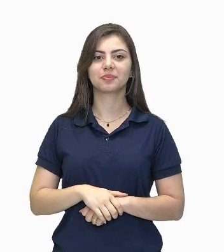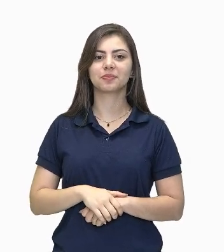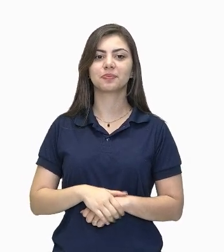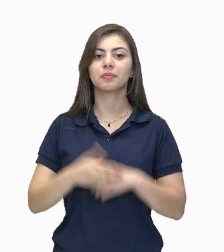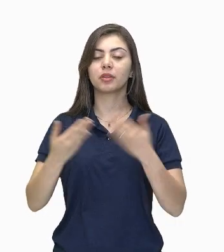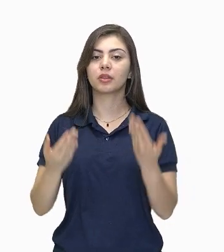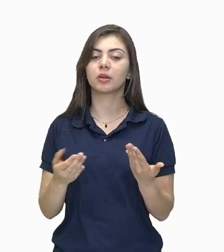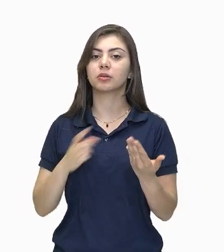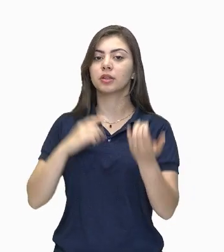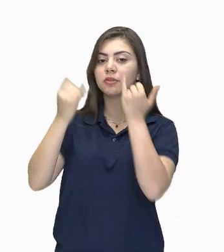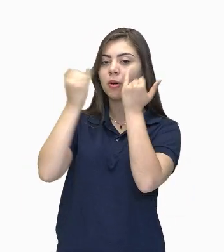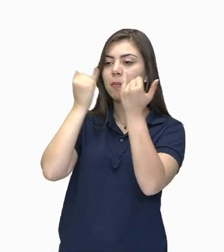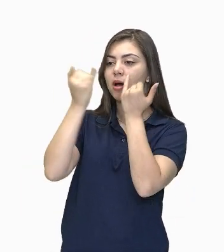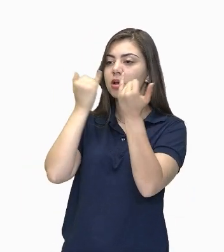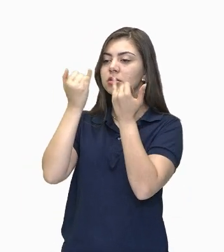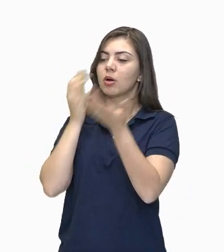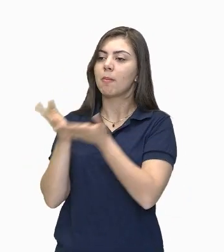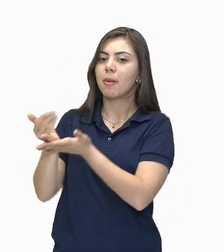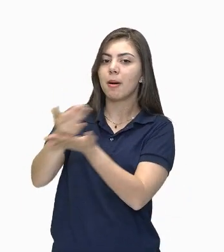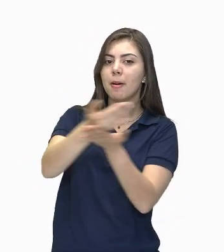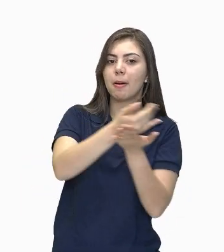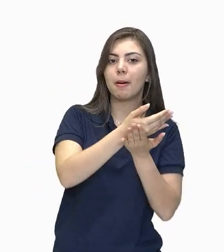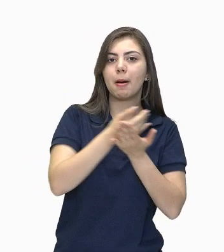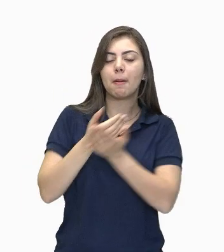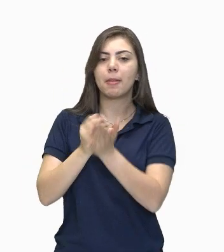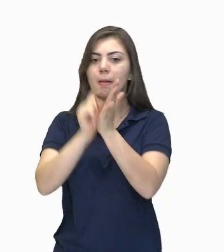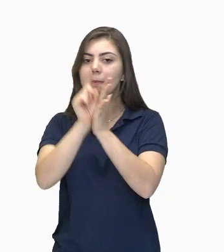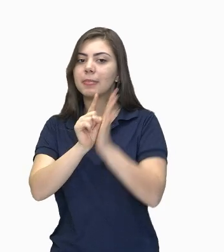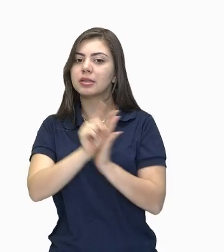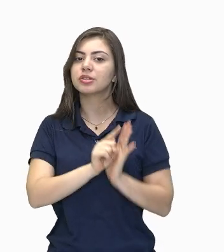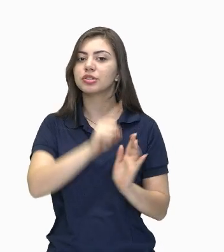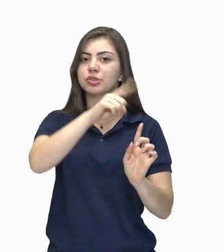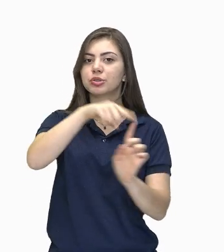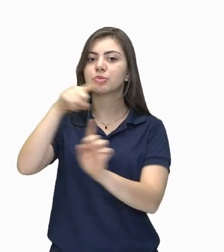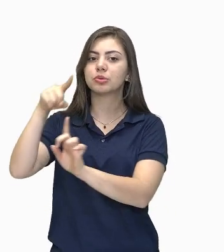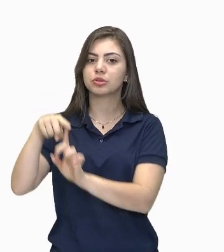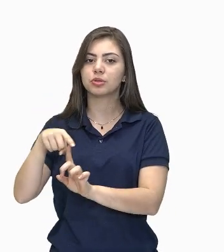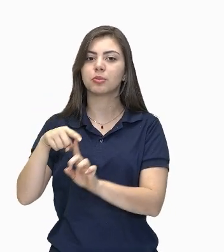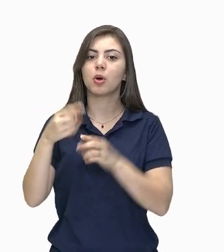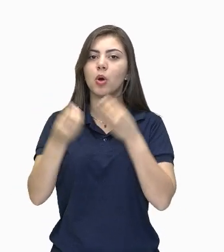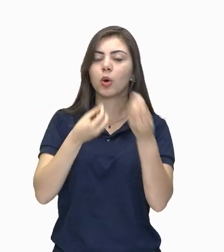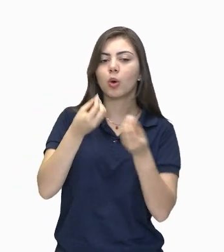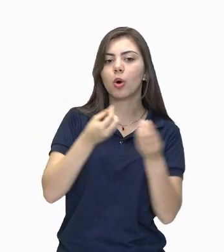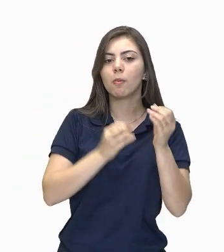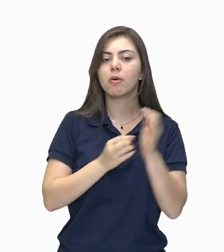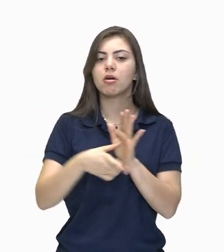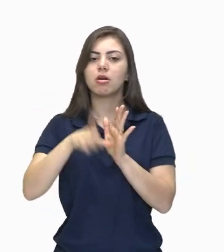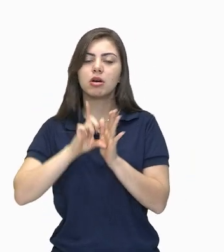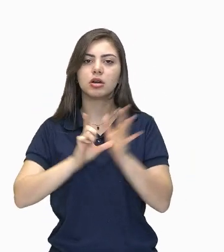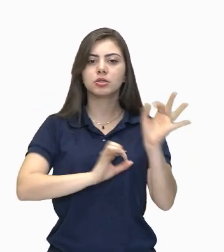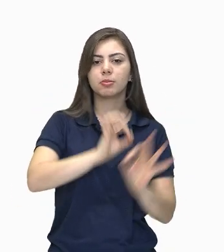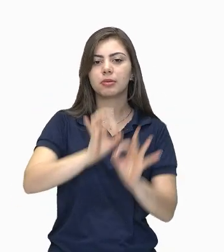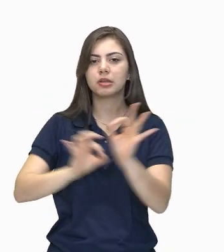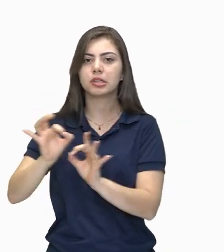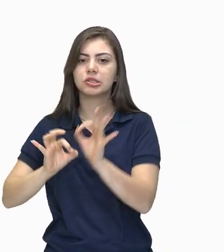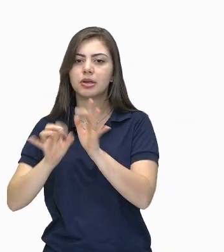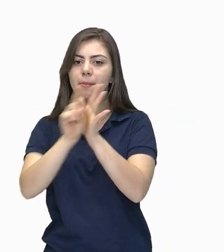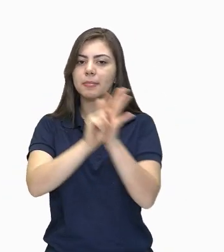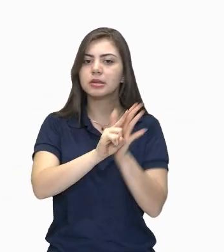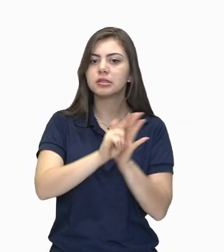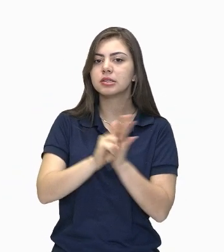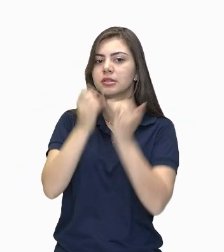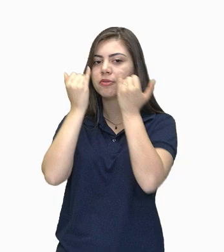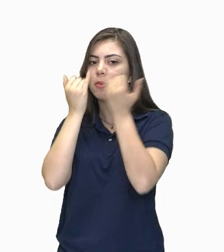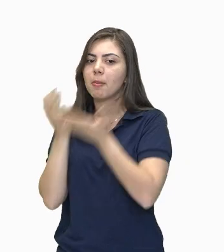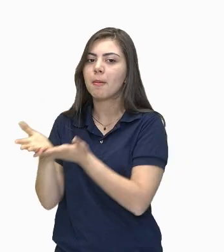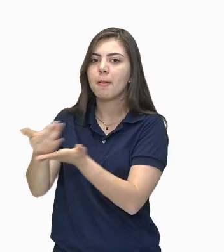Pesquisa amostral e pesquisa censitária, planejamento de pesquisa, coleta e organização dos dados, construção